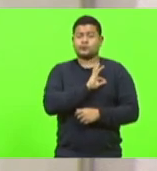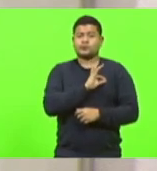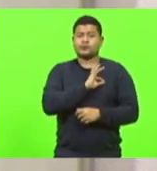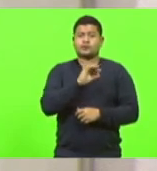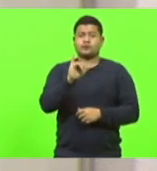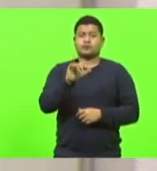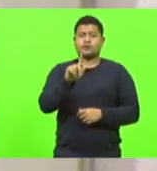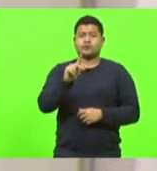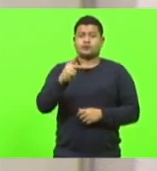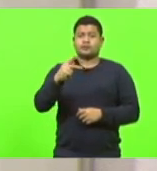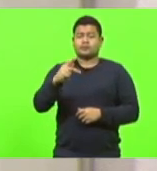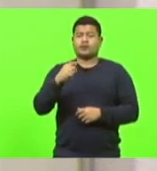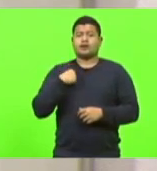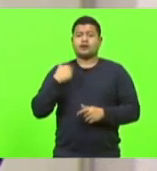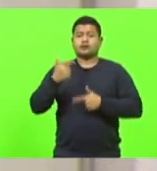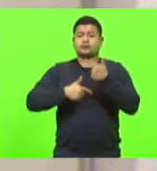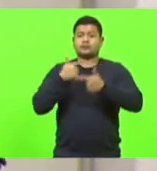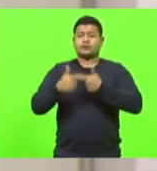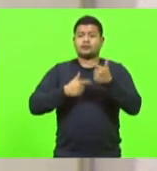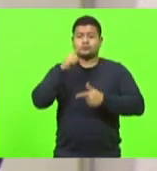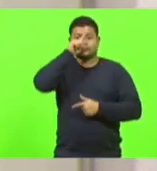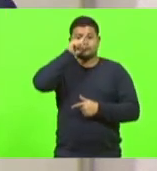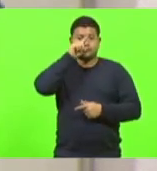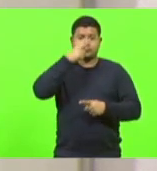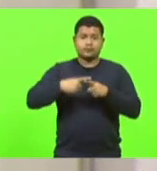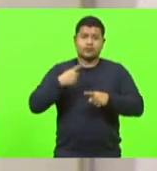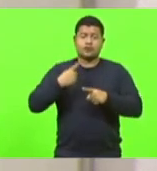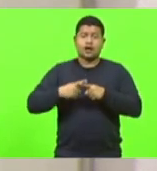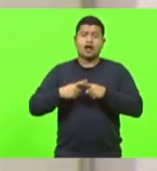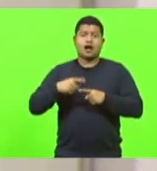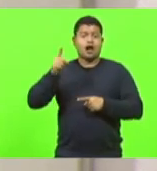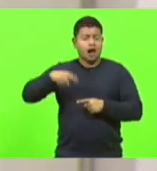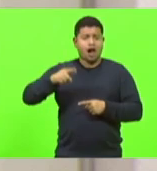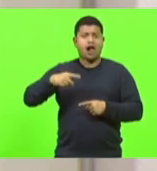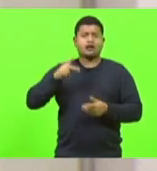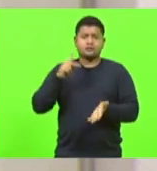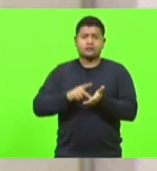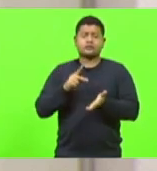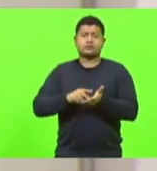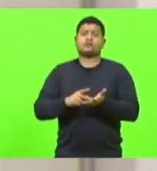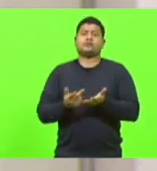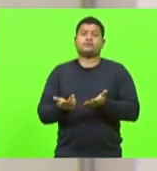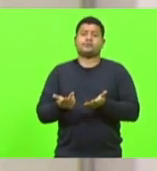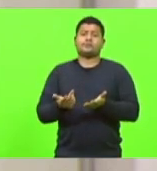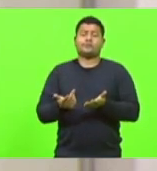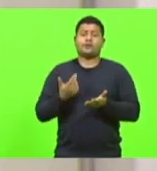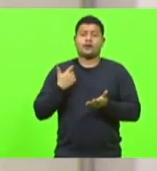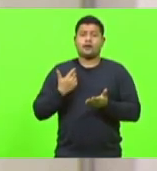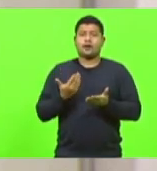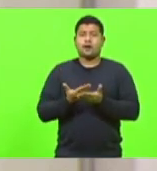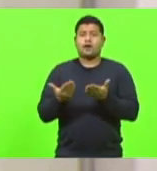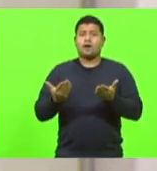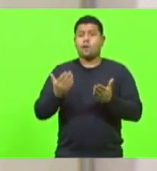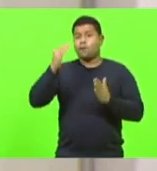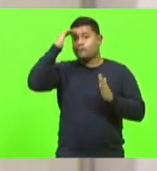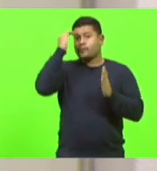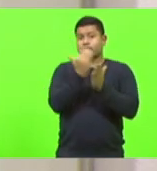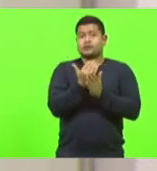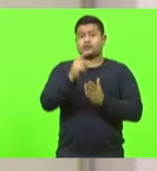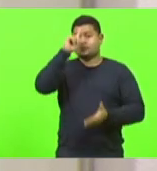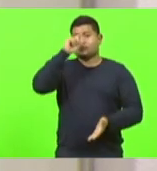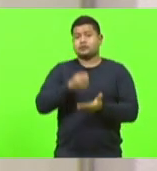como atividade de risco porque efetivamente é efetivamente cumprindo decisões judiciais